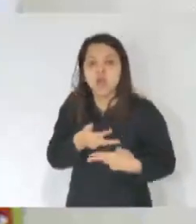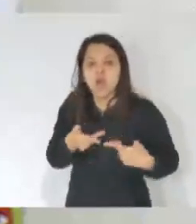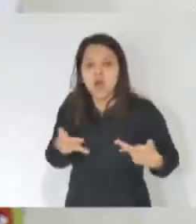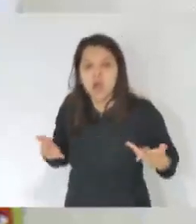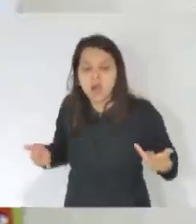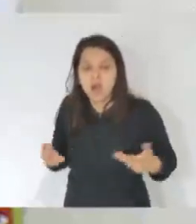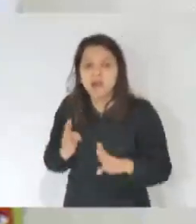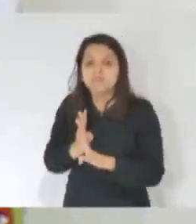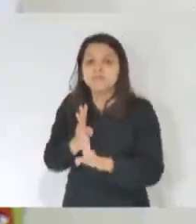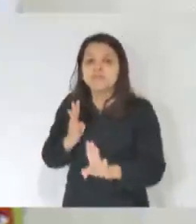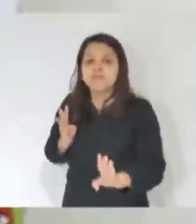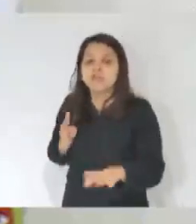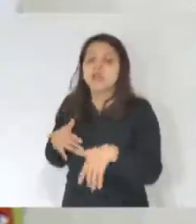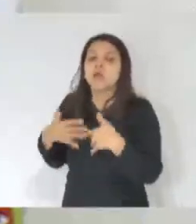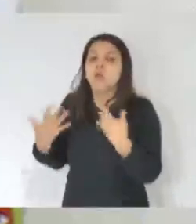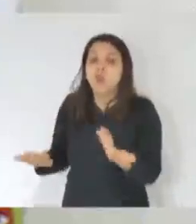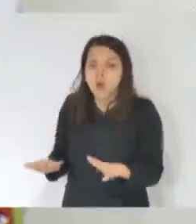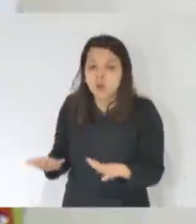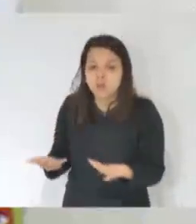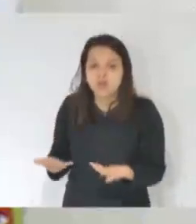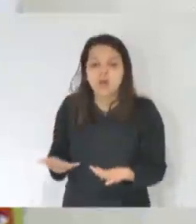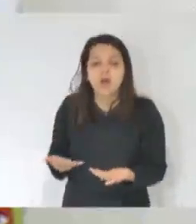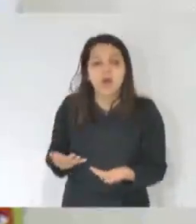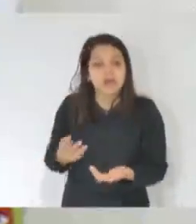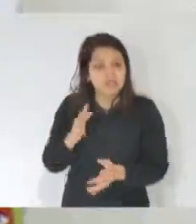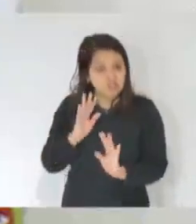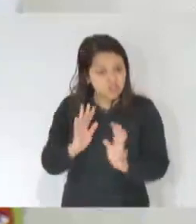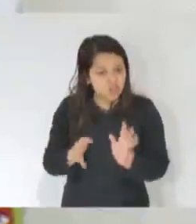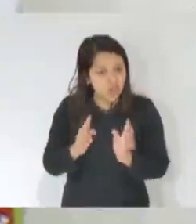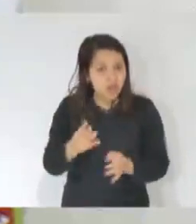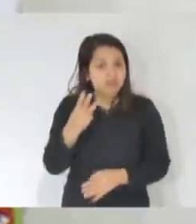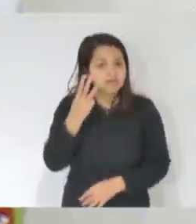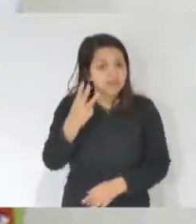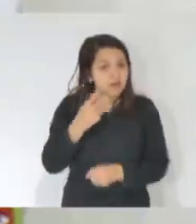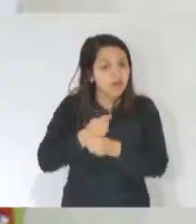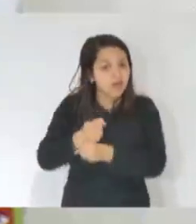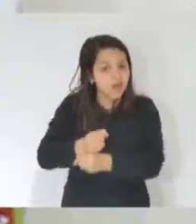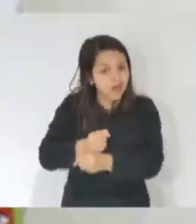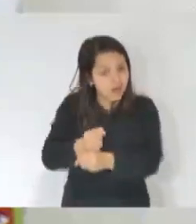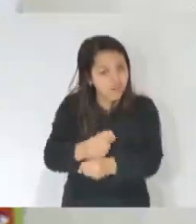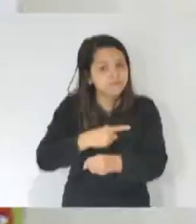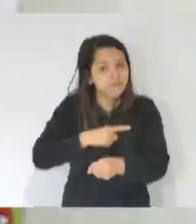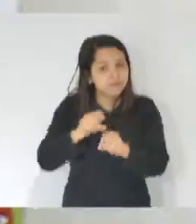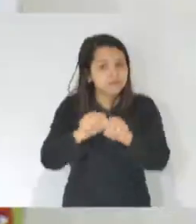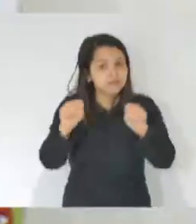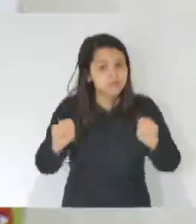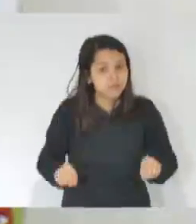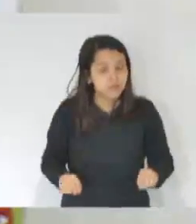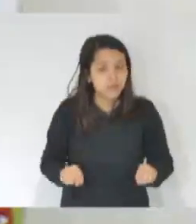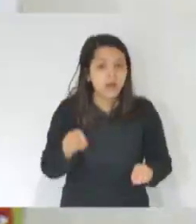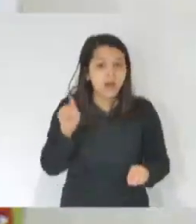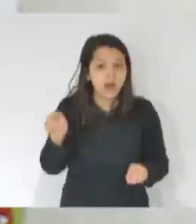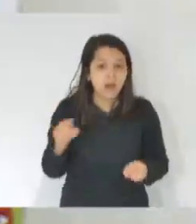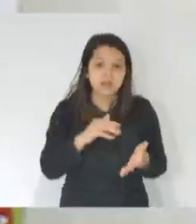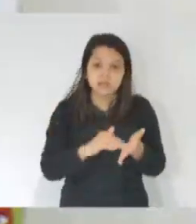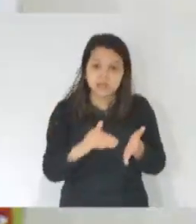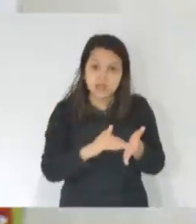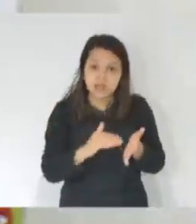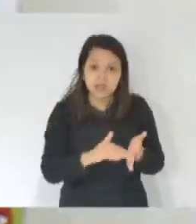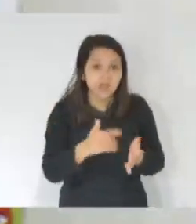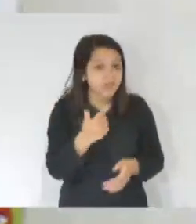que já fazem 3 anos que nós temos esse sistema. A própria secretaria não consegue ainda ter esses números